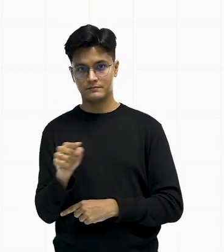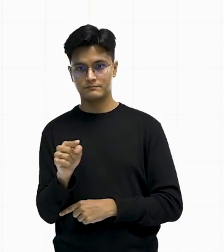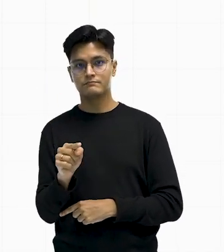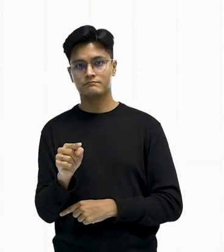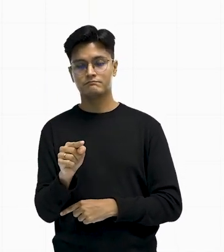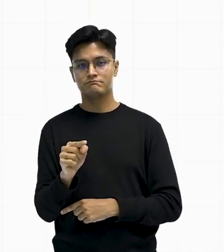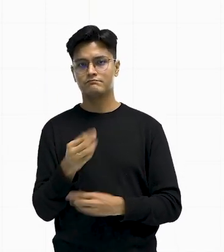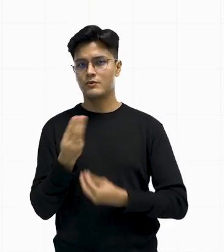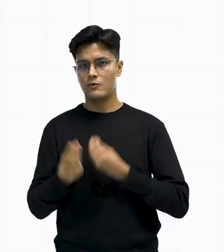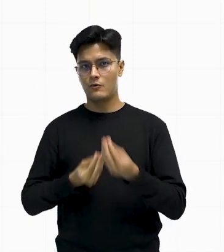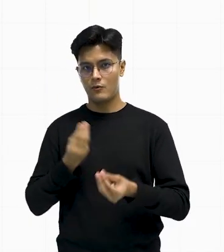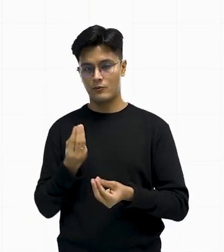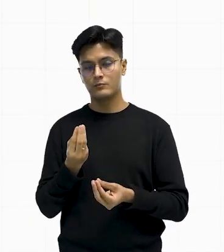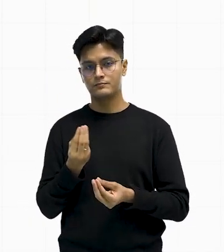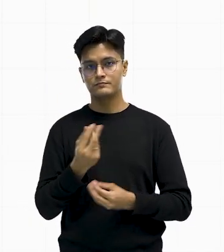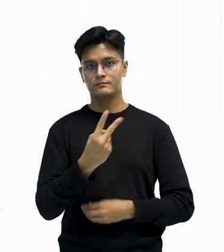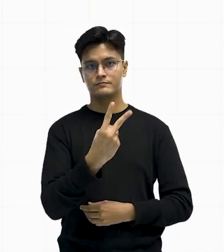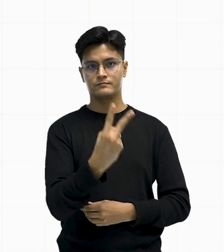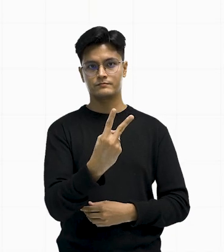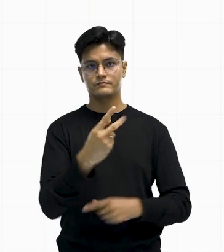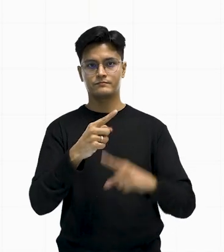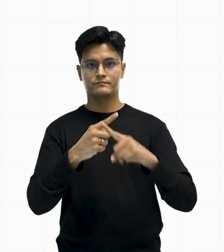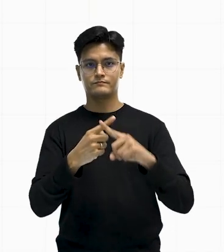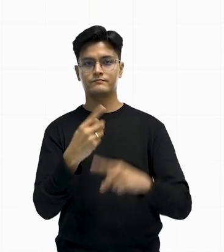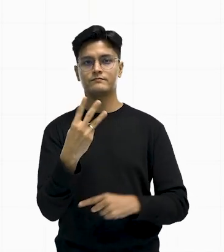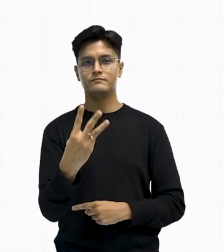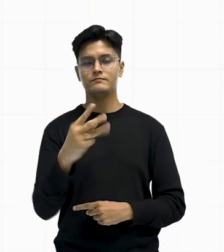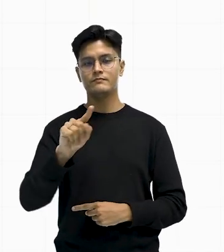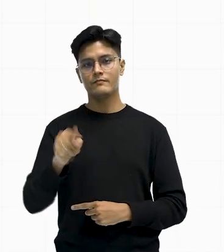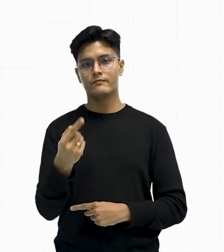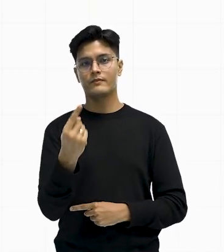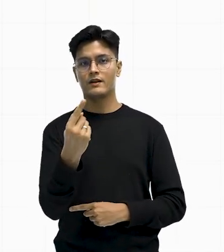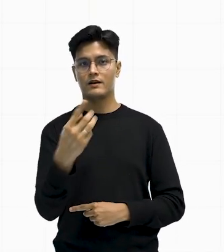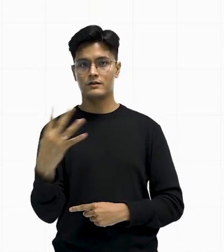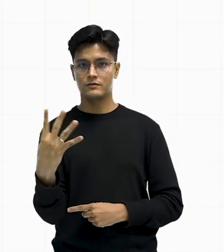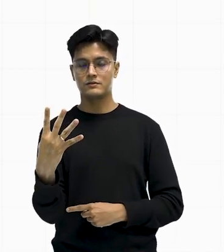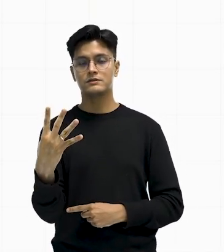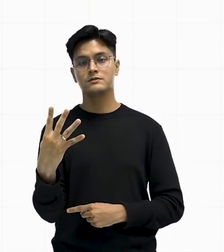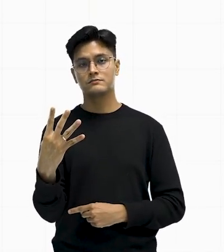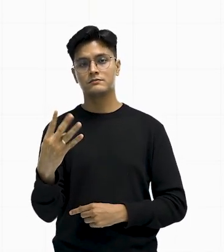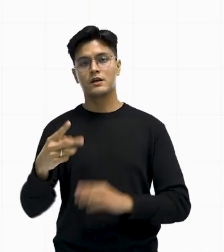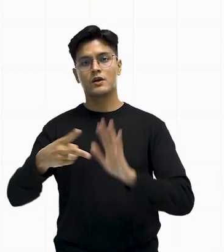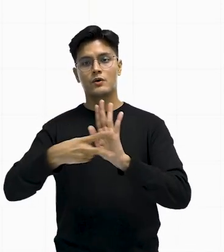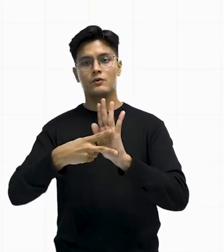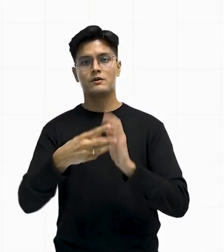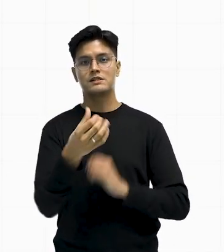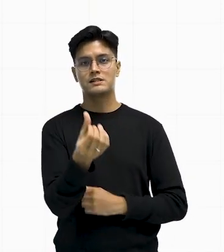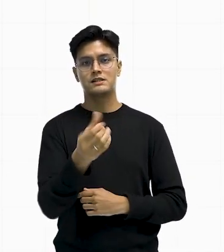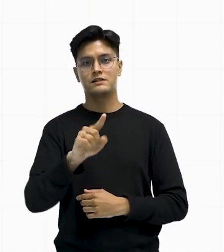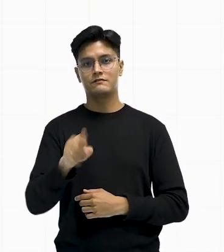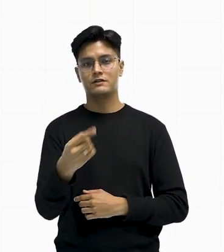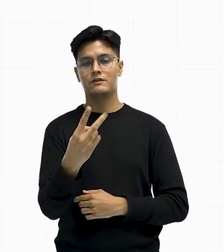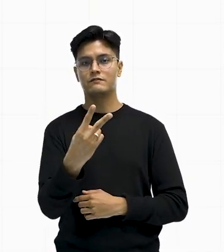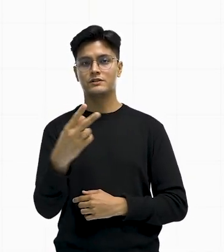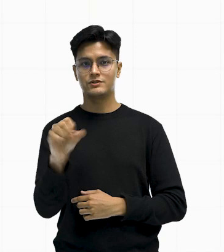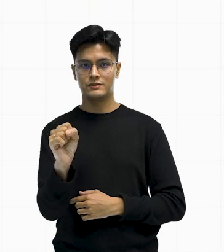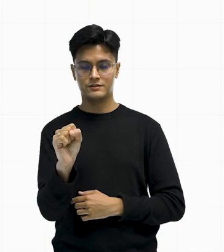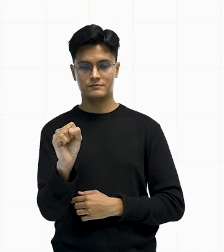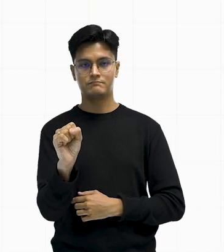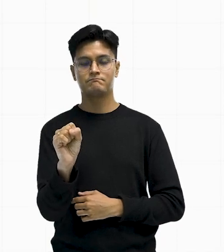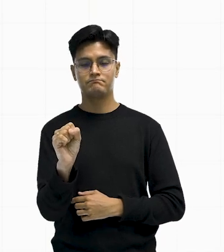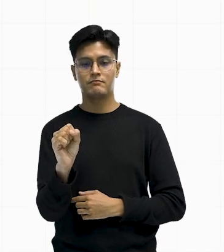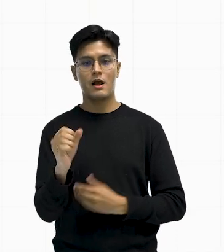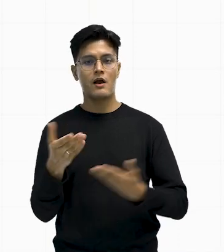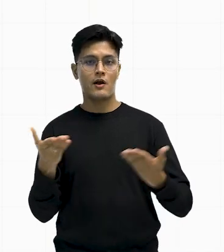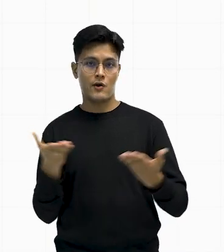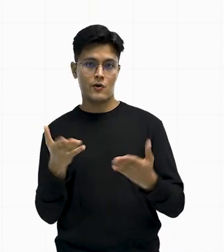então, o seguinte. 2 vezes 3,14 é igual a 6,28. E agora,